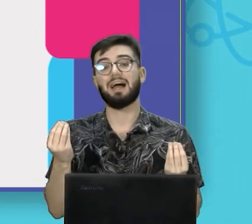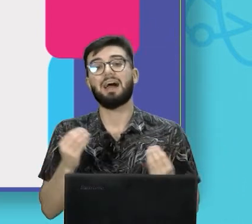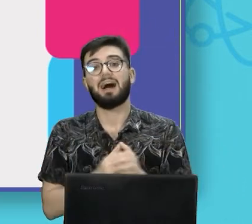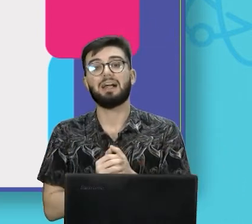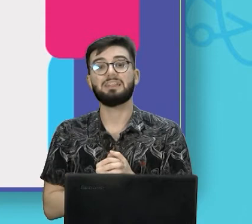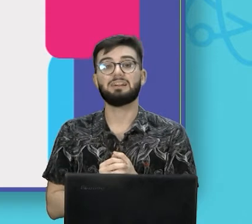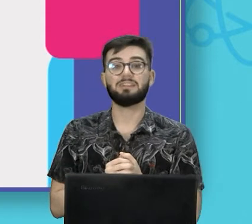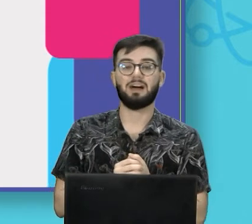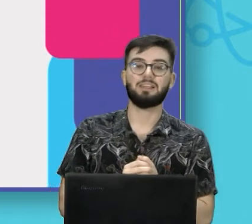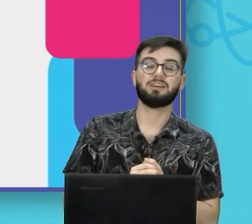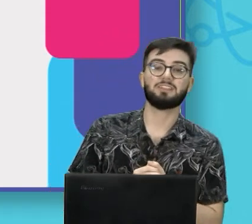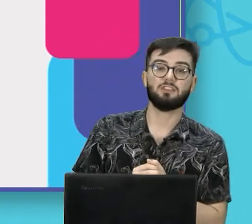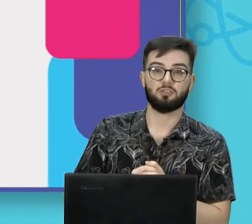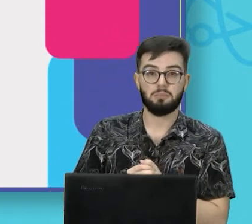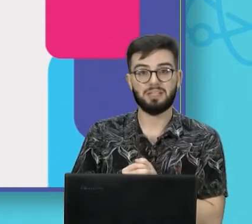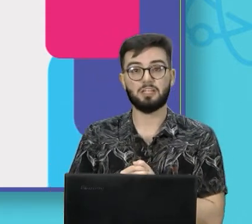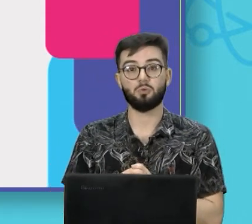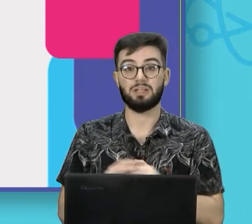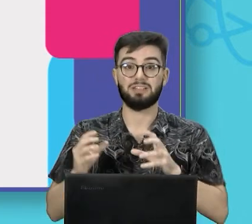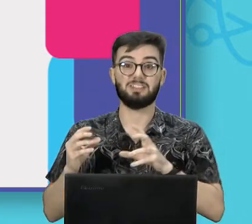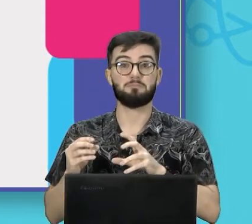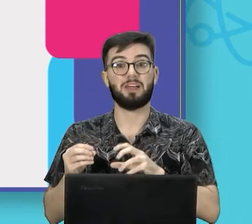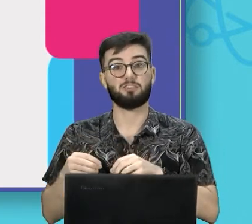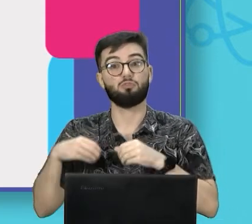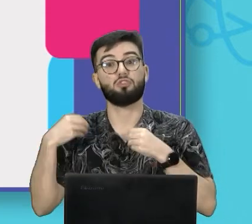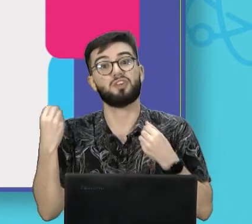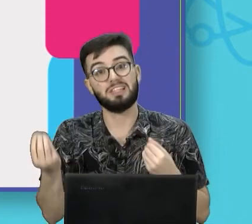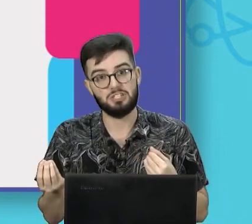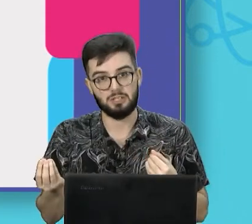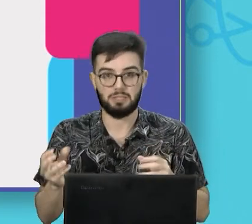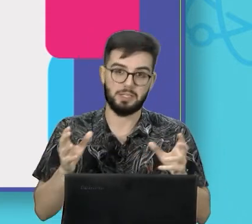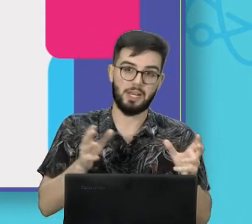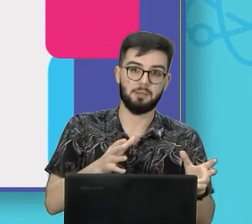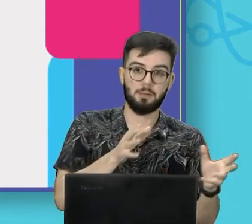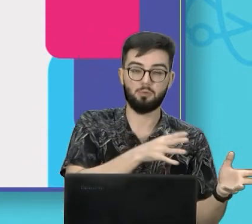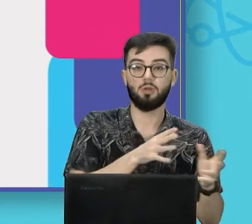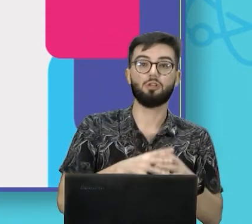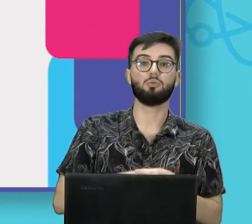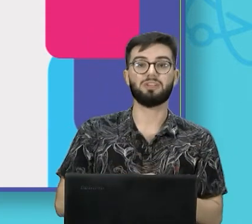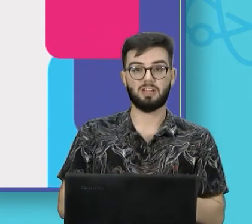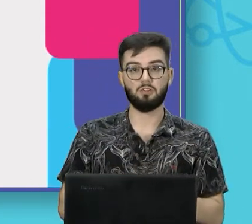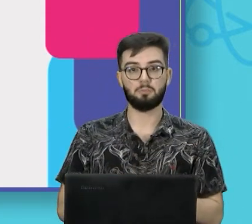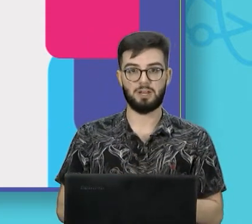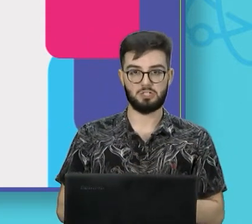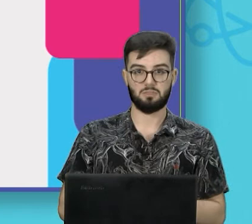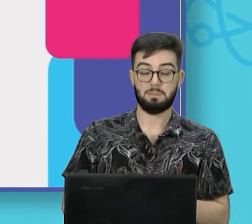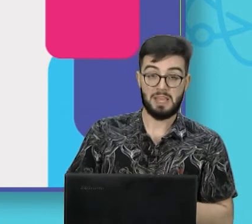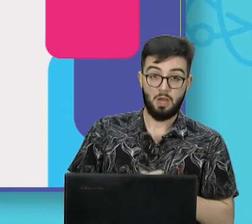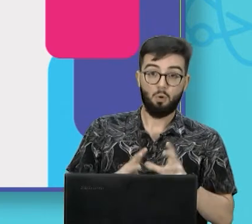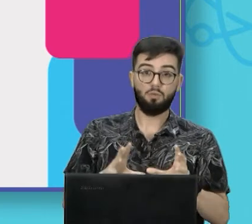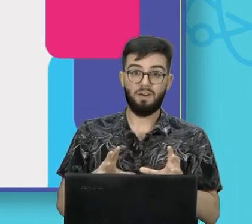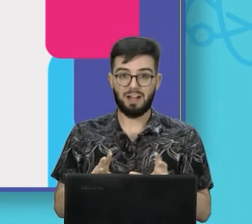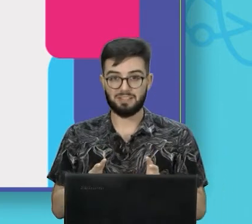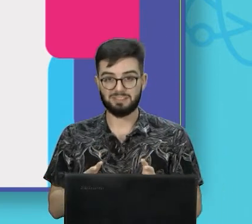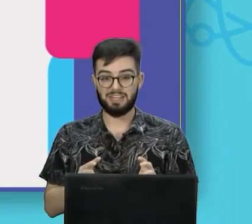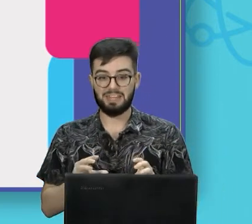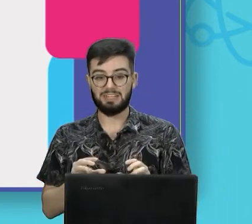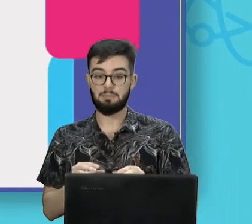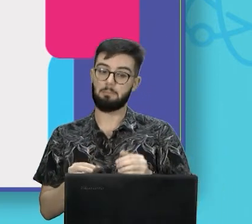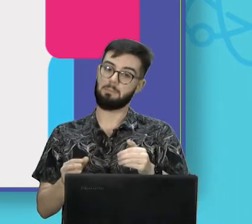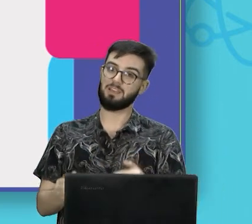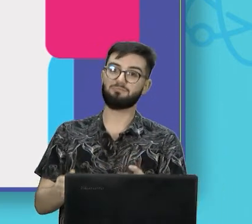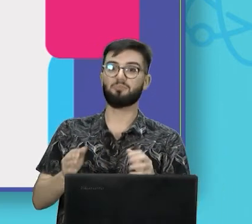EA aliança Aliança Nacional Libertadora de inspiração socialista liderada pelo Luís Carlos Prestes o